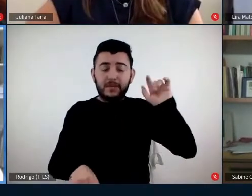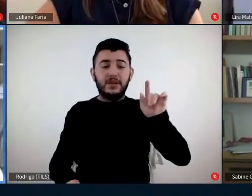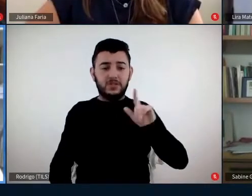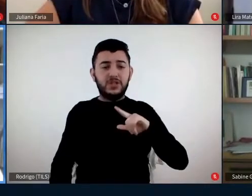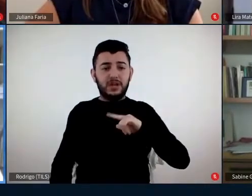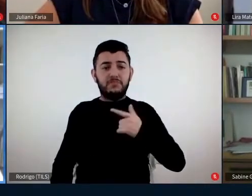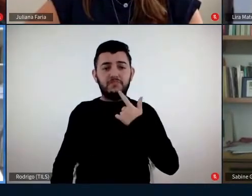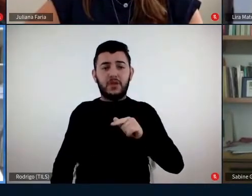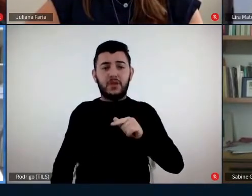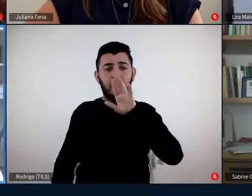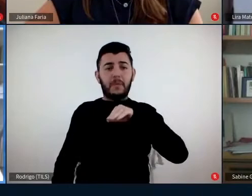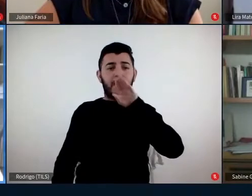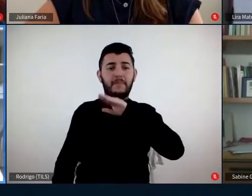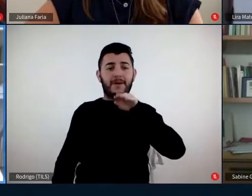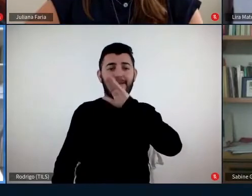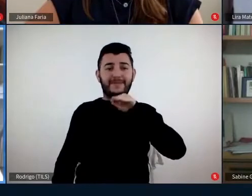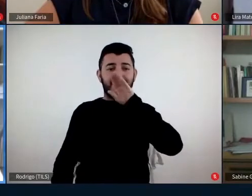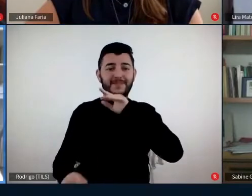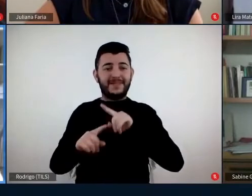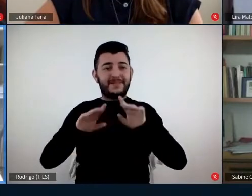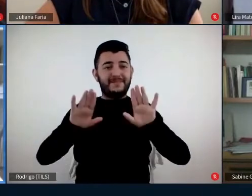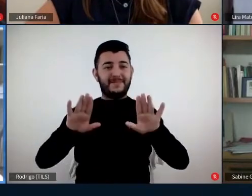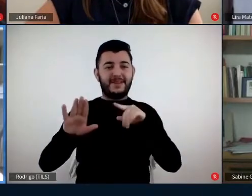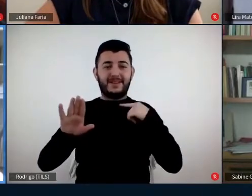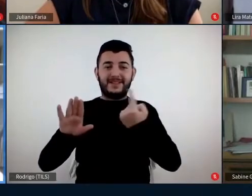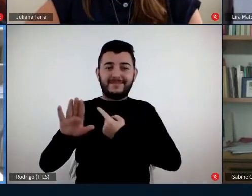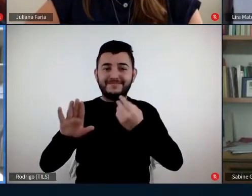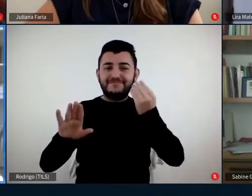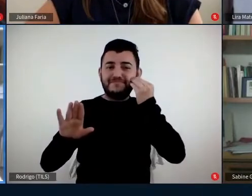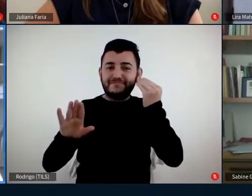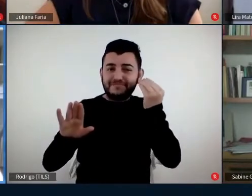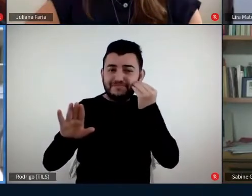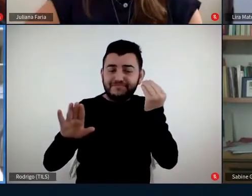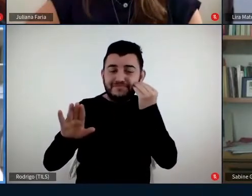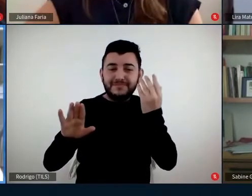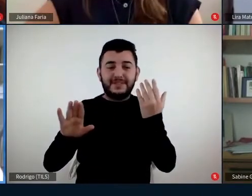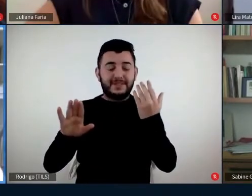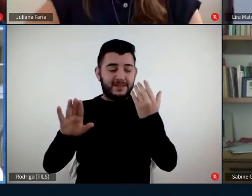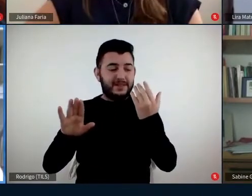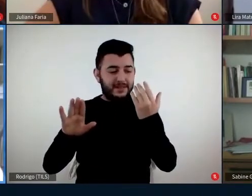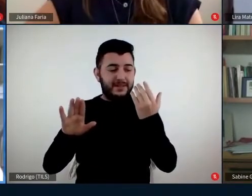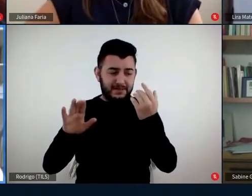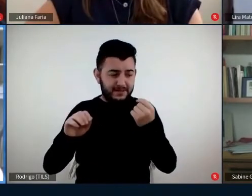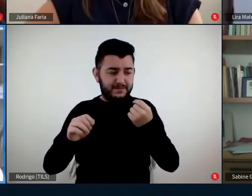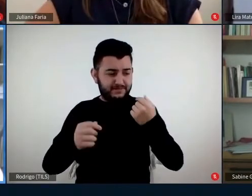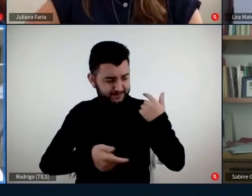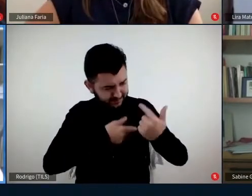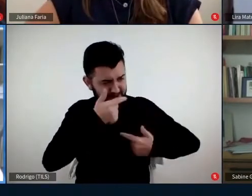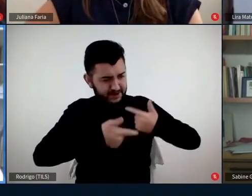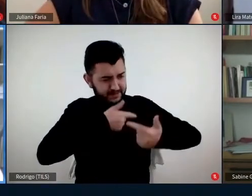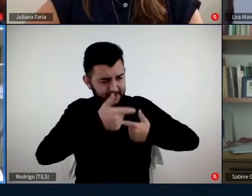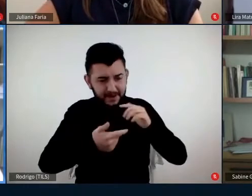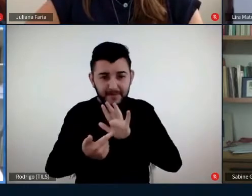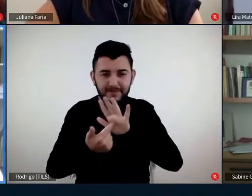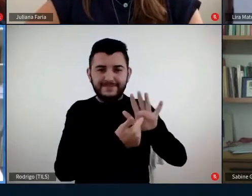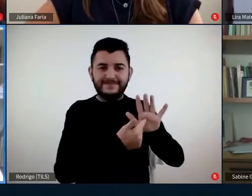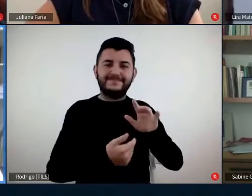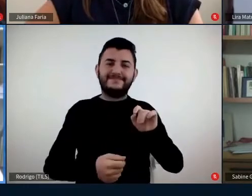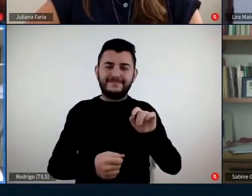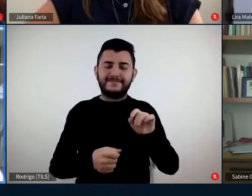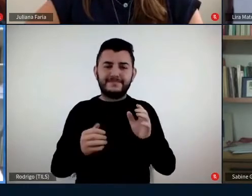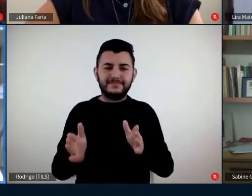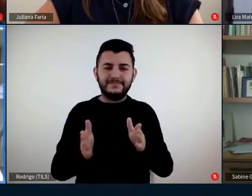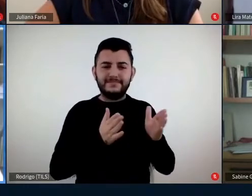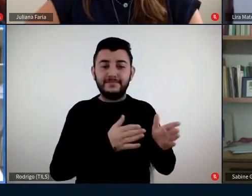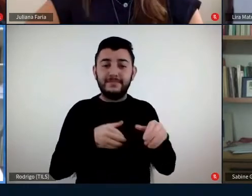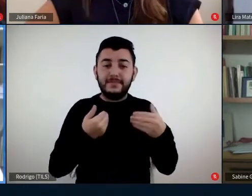chegassem à nossa porta, né? A gente ainda estava provando que a gente existia. Então, os CAIS, eles, no início, tiveram